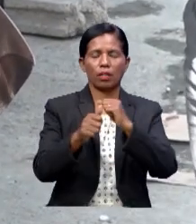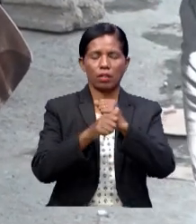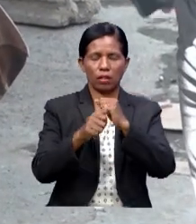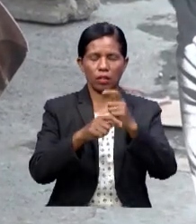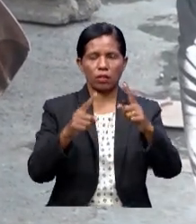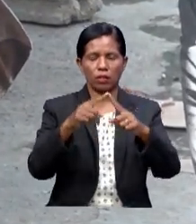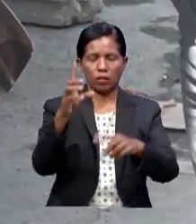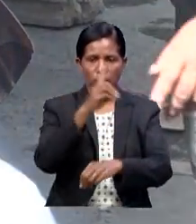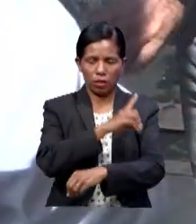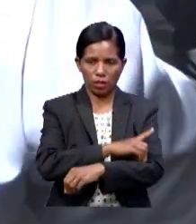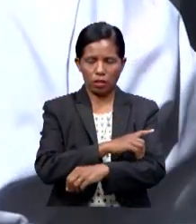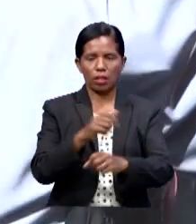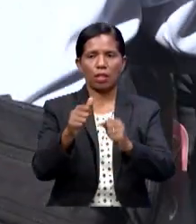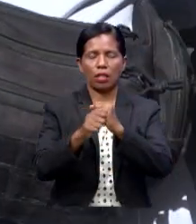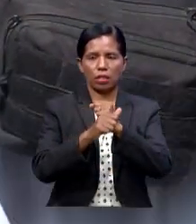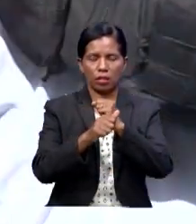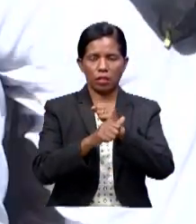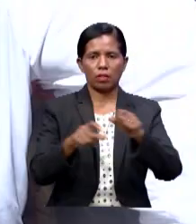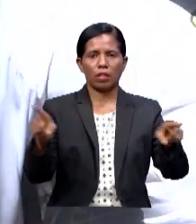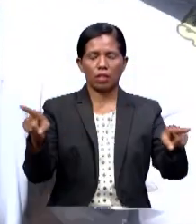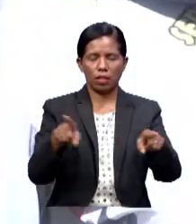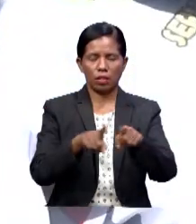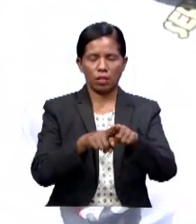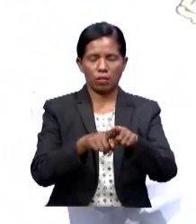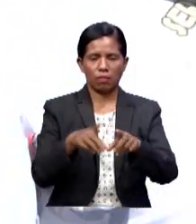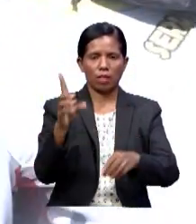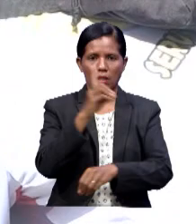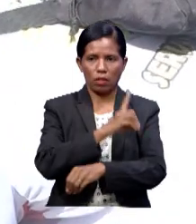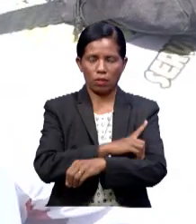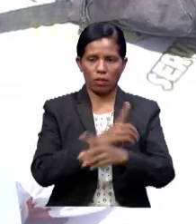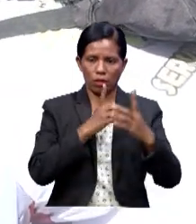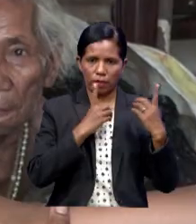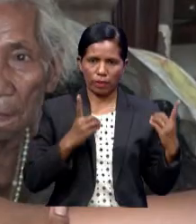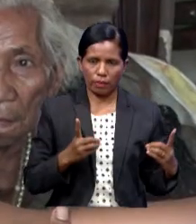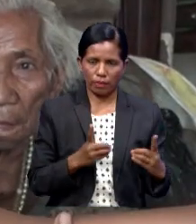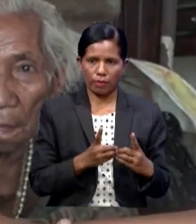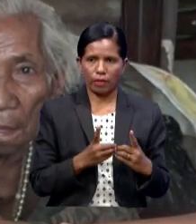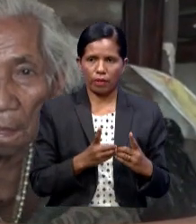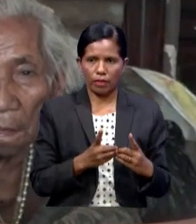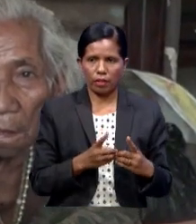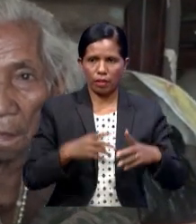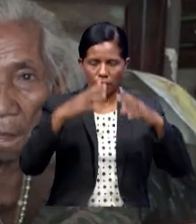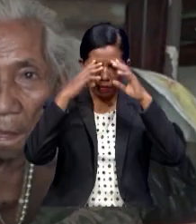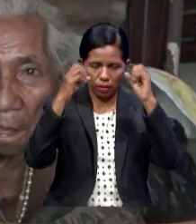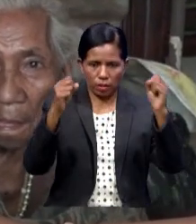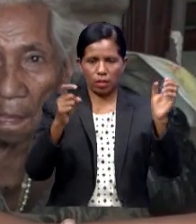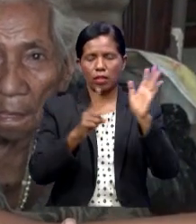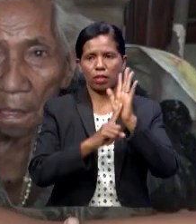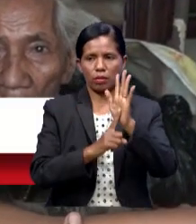né? A saúde é a nessa balorong doming, né? Né duni seu presidente a tudo